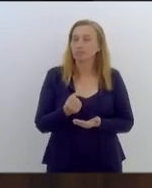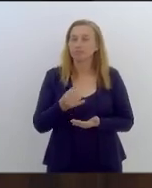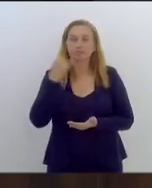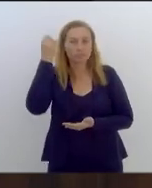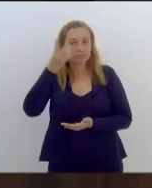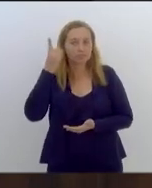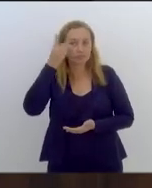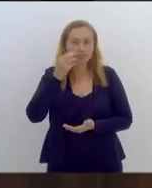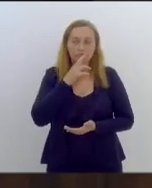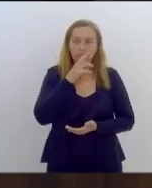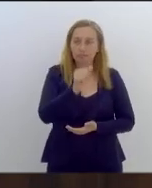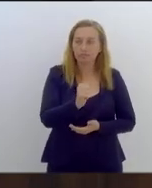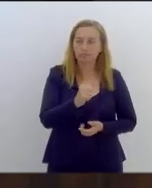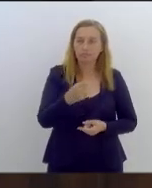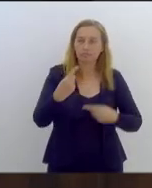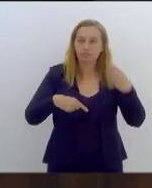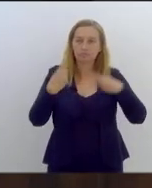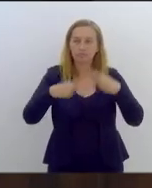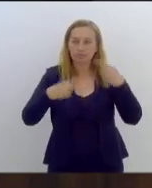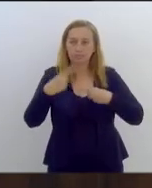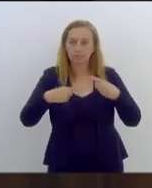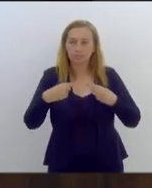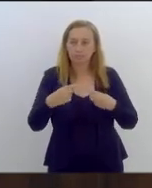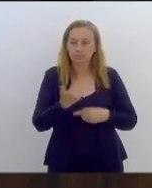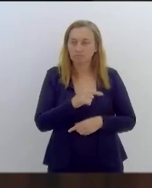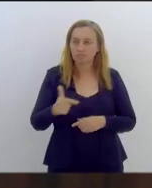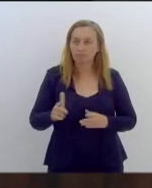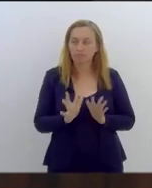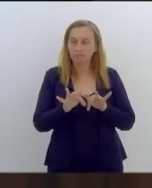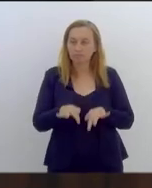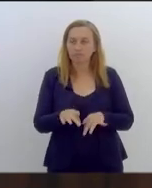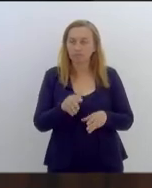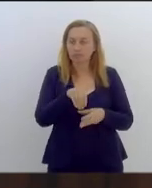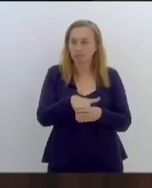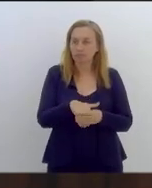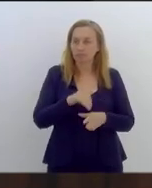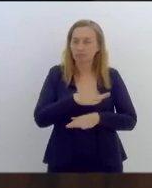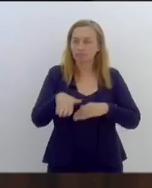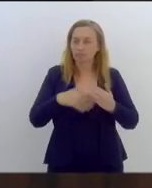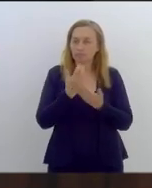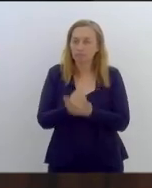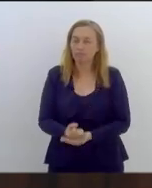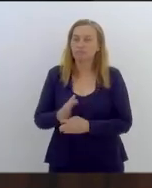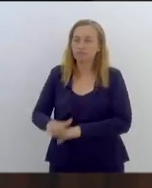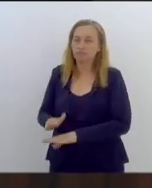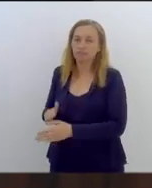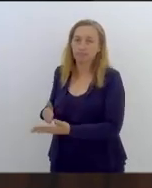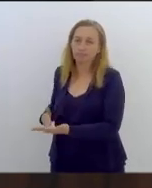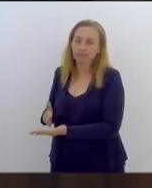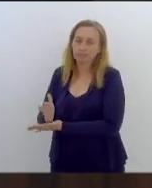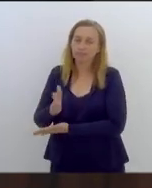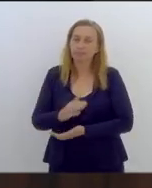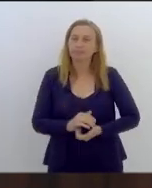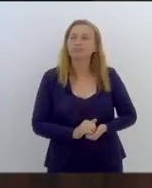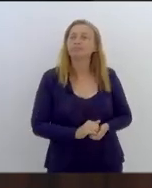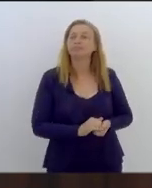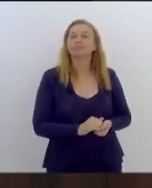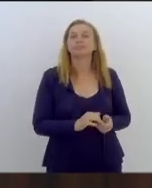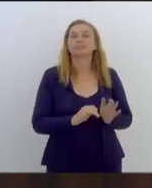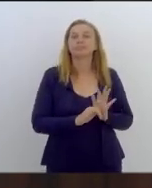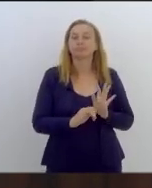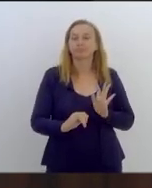deputado Rodrigo Amorim. Em discussão. Não havendo que queira discutir, encerrada a discussão, em votação, os senhores que aprovam, permaneçam como estão, aprovada,